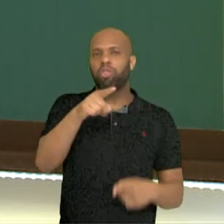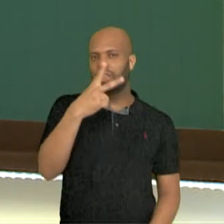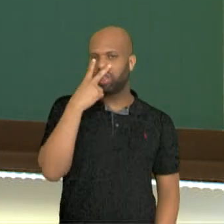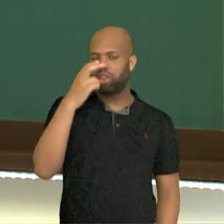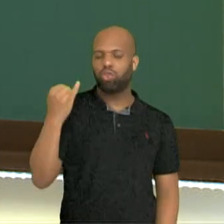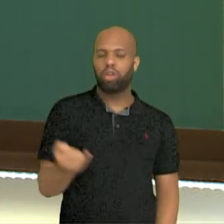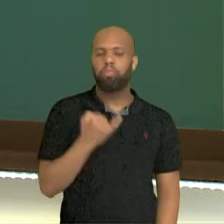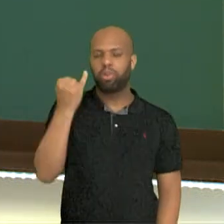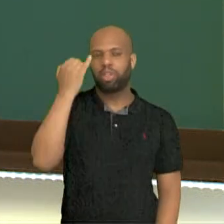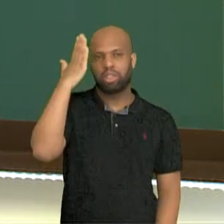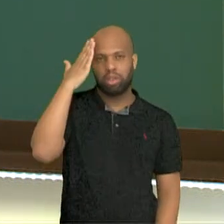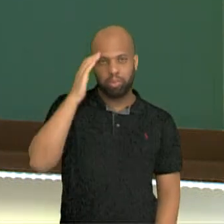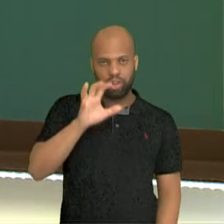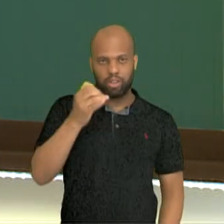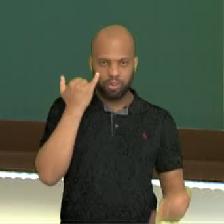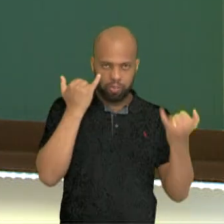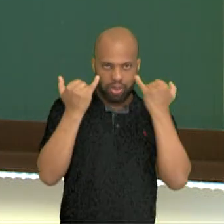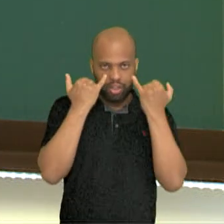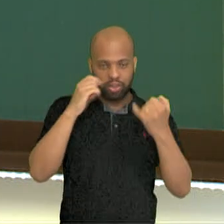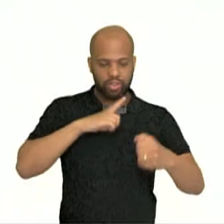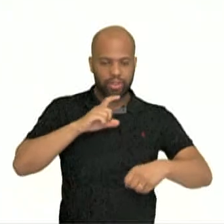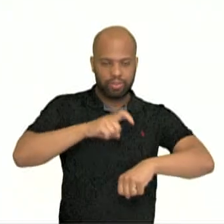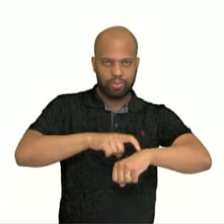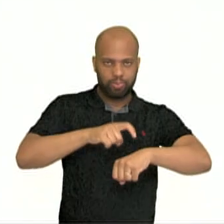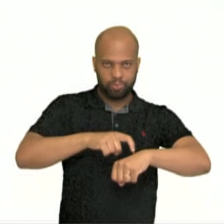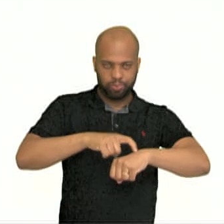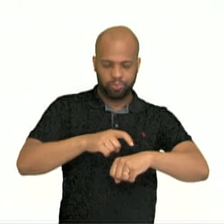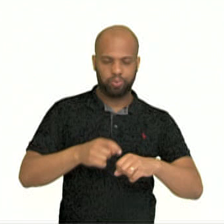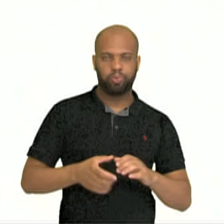que você achou importante. Eu te espero.